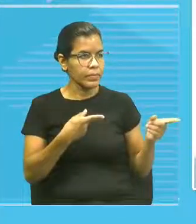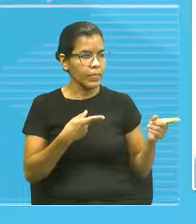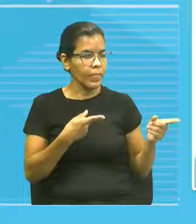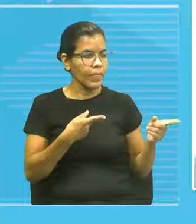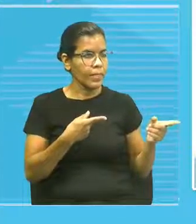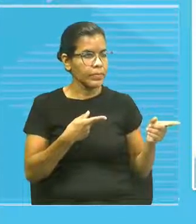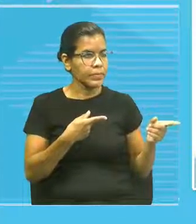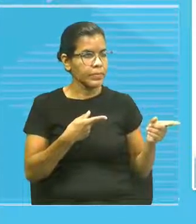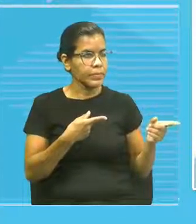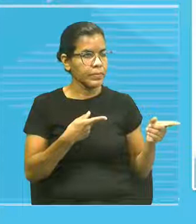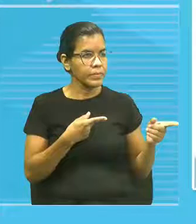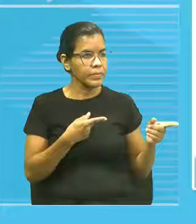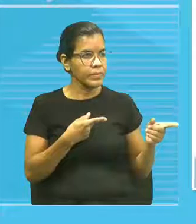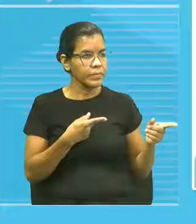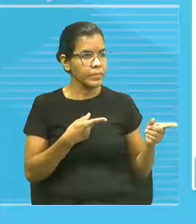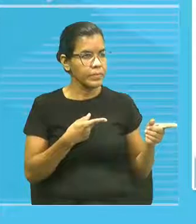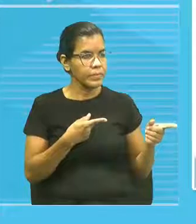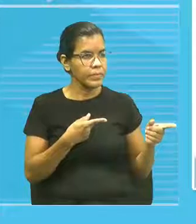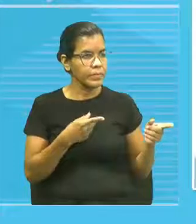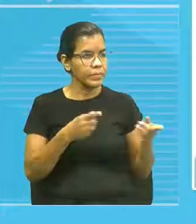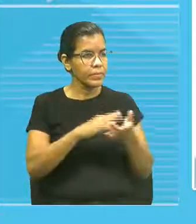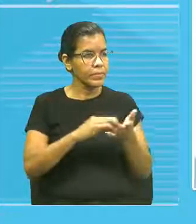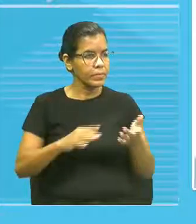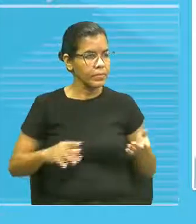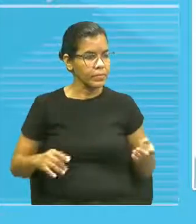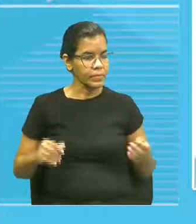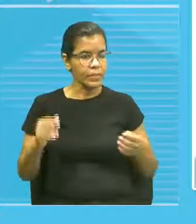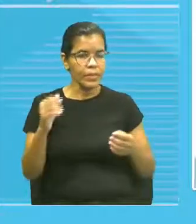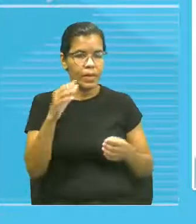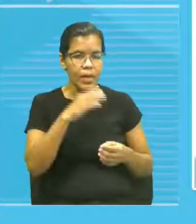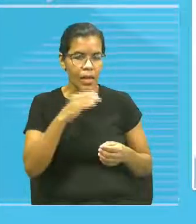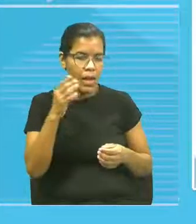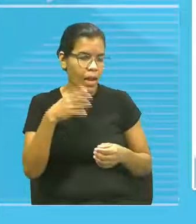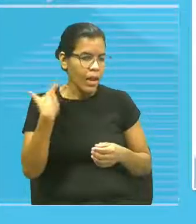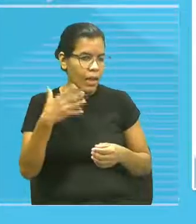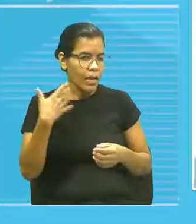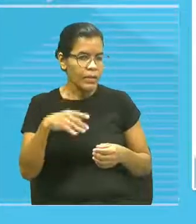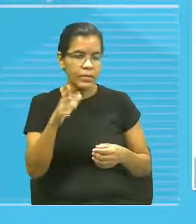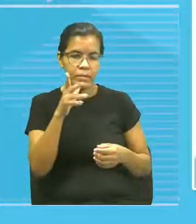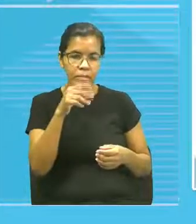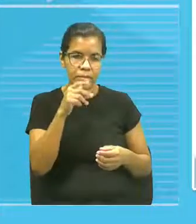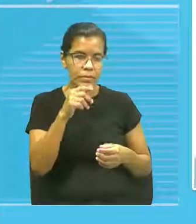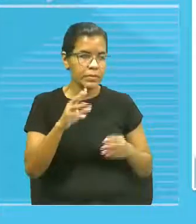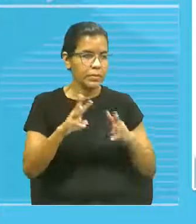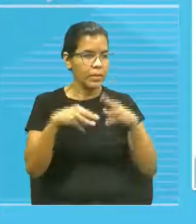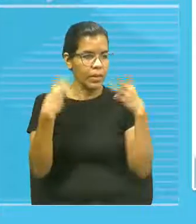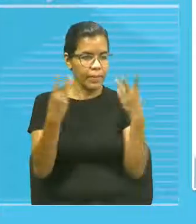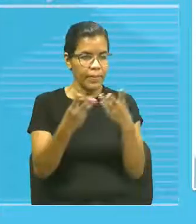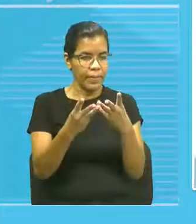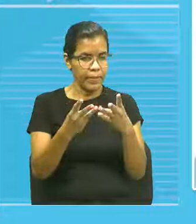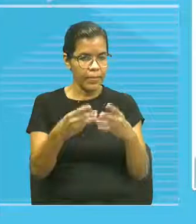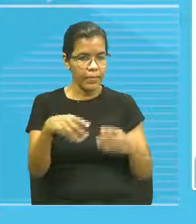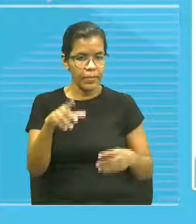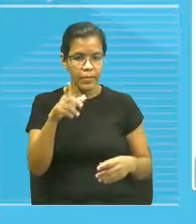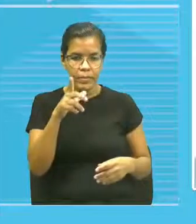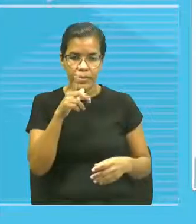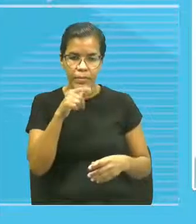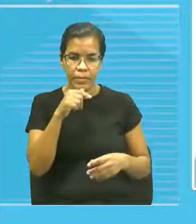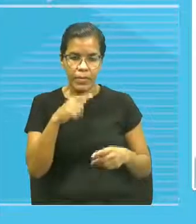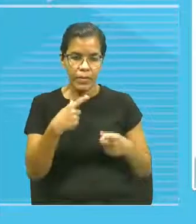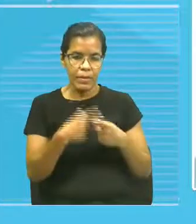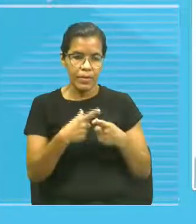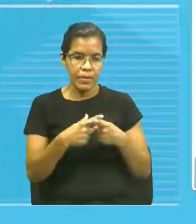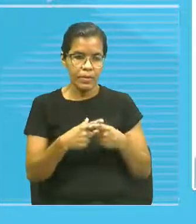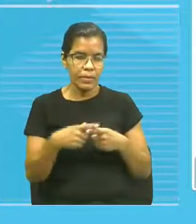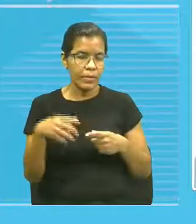temperatura. E aí a quantidade de calor da água é a massa da água vezes o calor